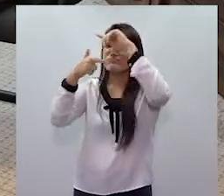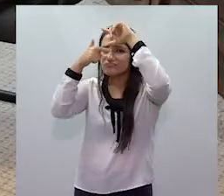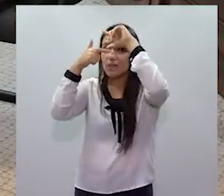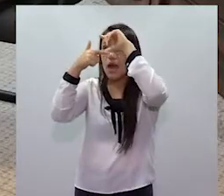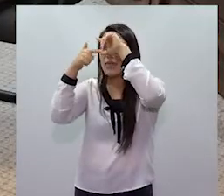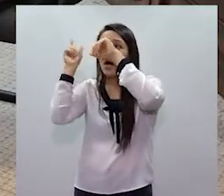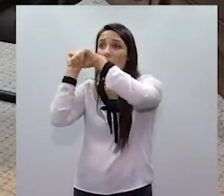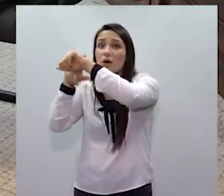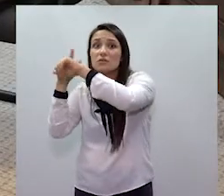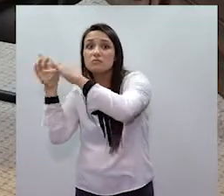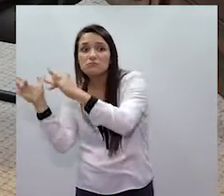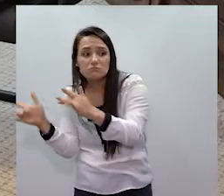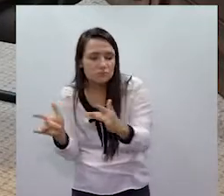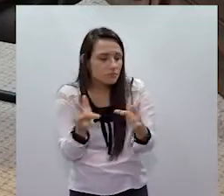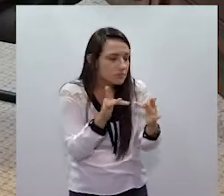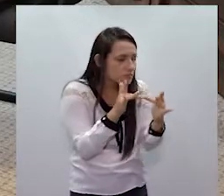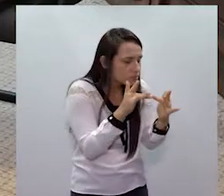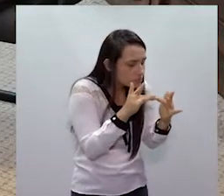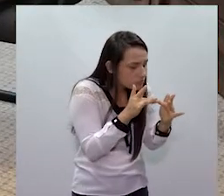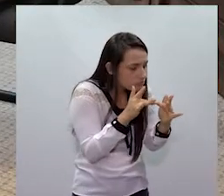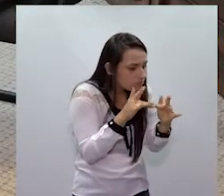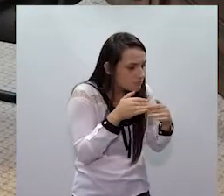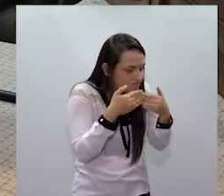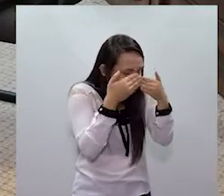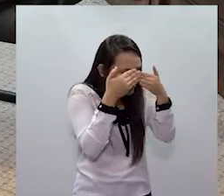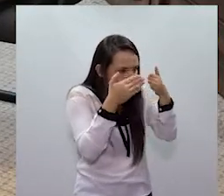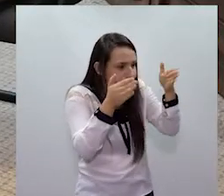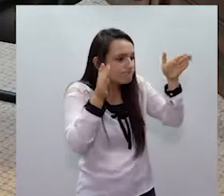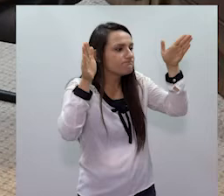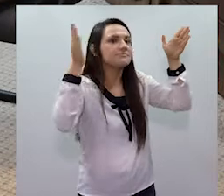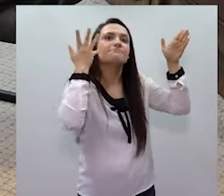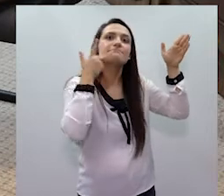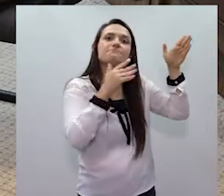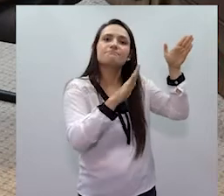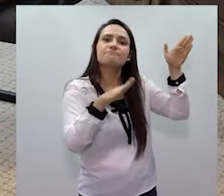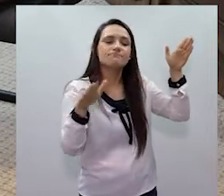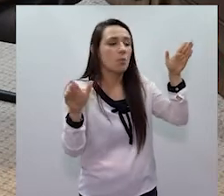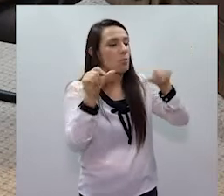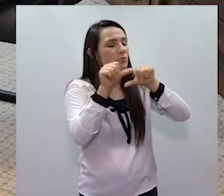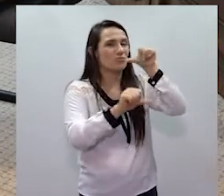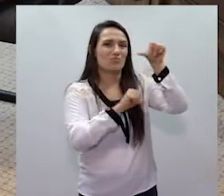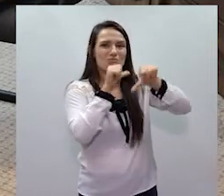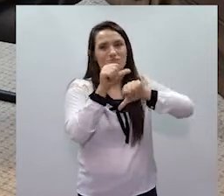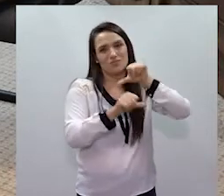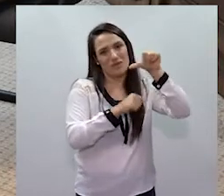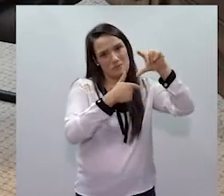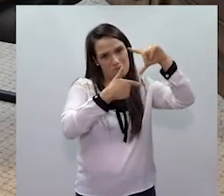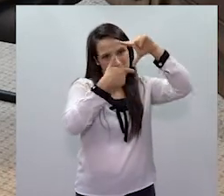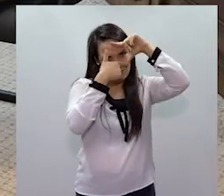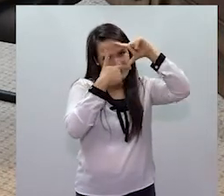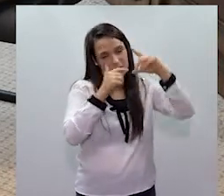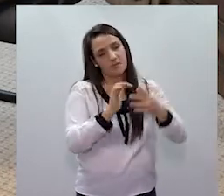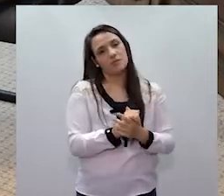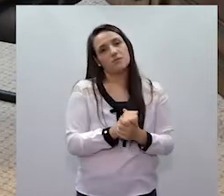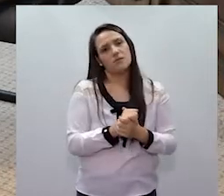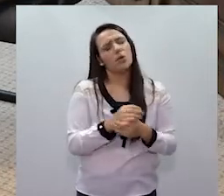adoção. Na verdade, eu quero saber de que forma que isso ajuda e estimula, incentiva outros pais e mães adotivos.